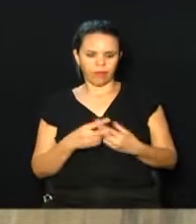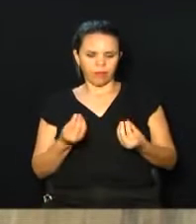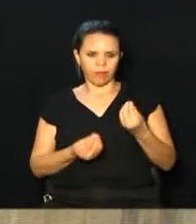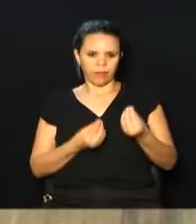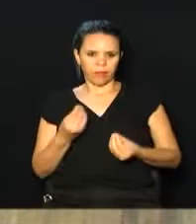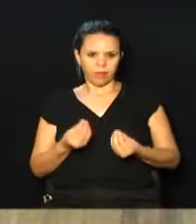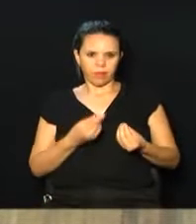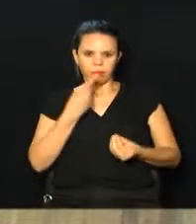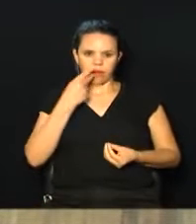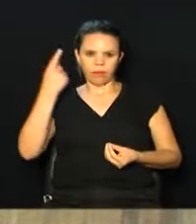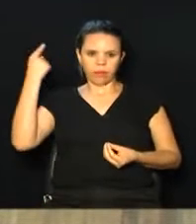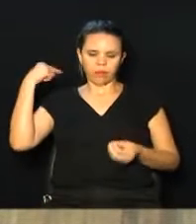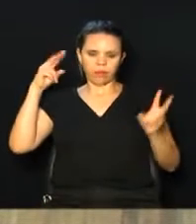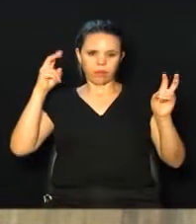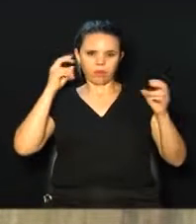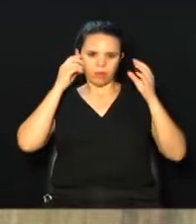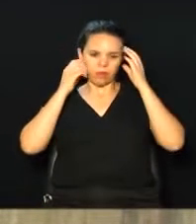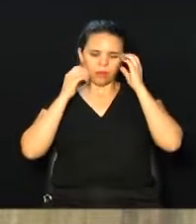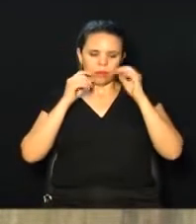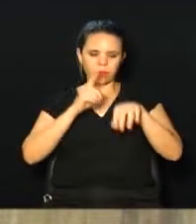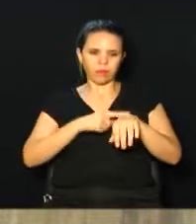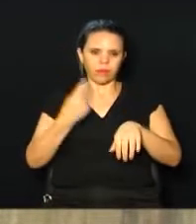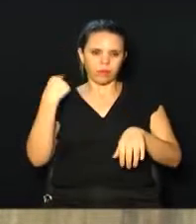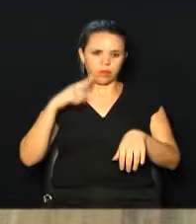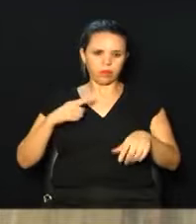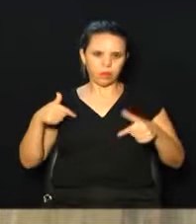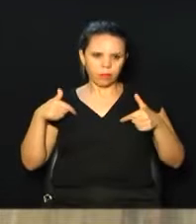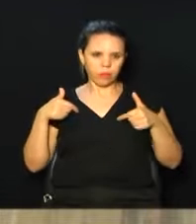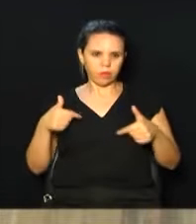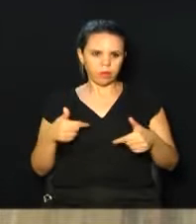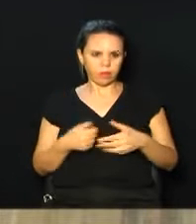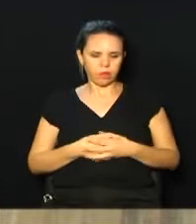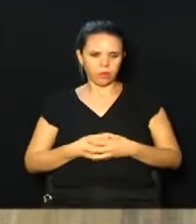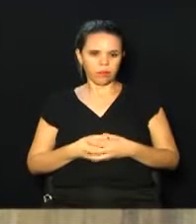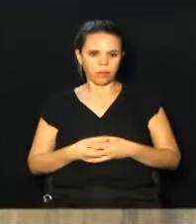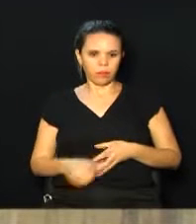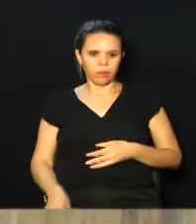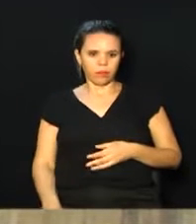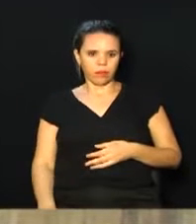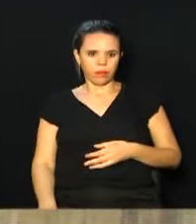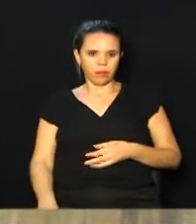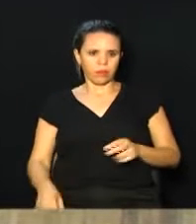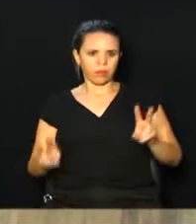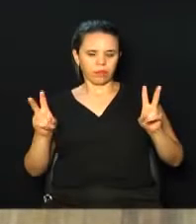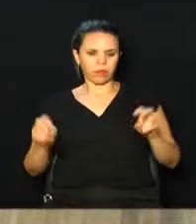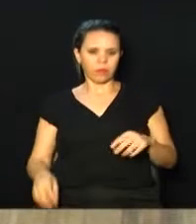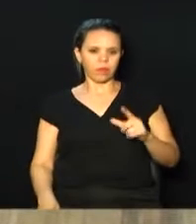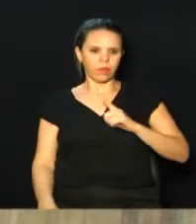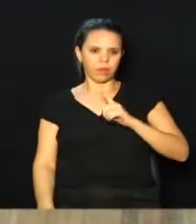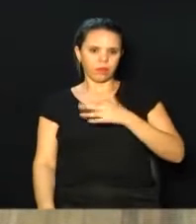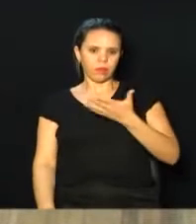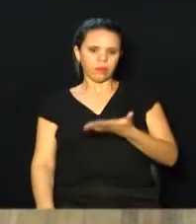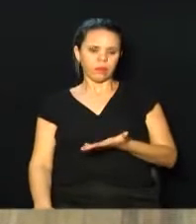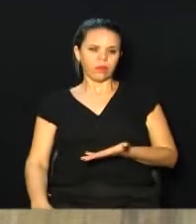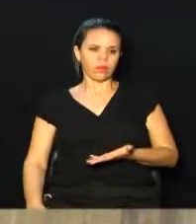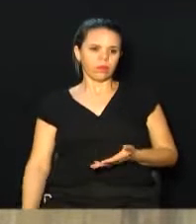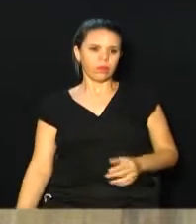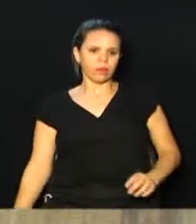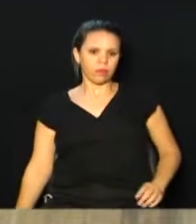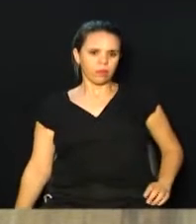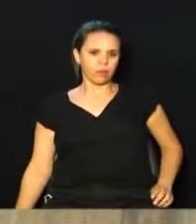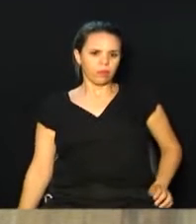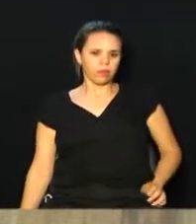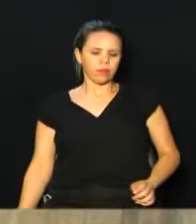estava falando sobre aquele momento em que o senhor teve que atuar em relação a que nós tivemos